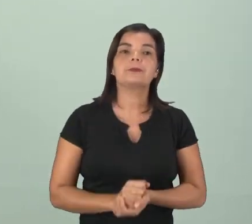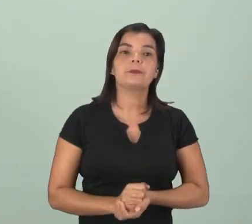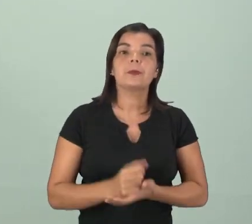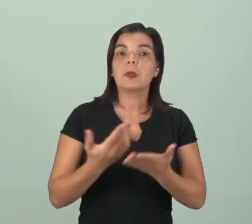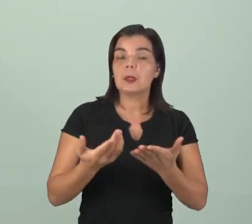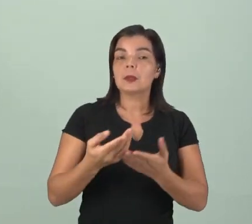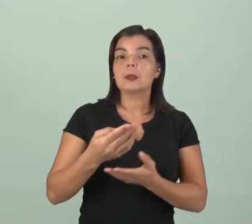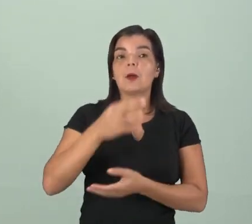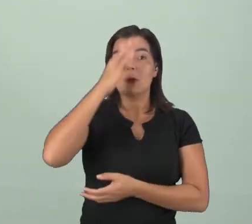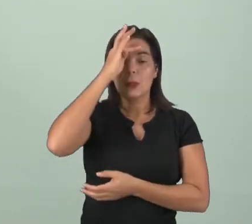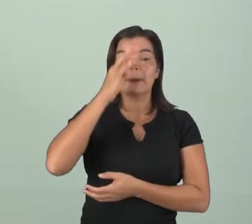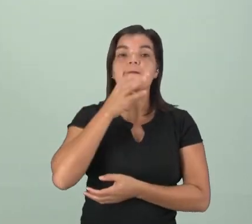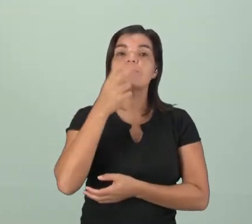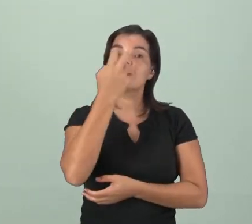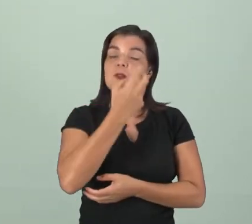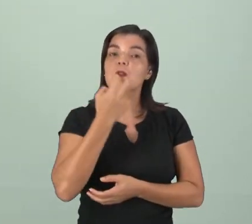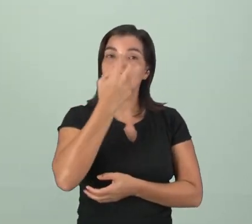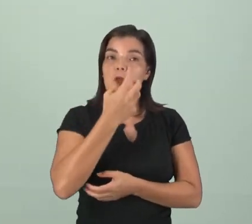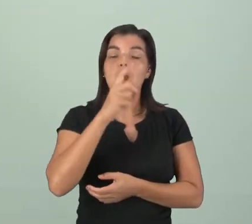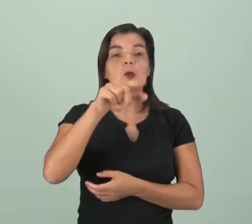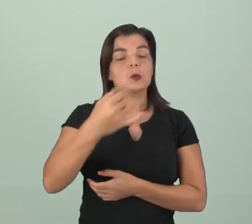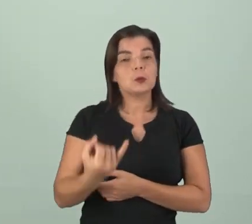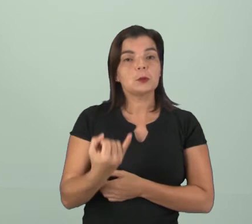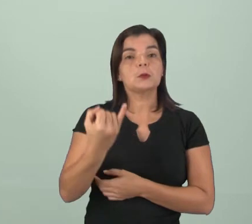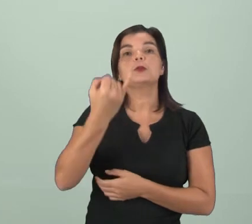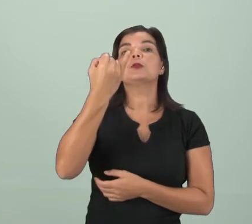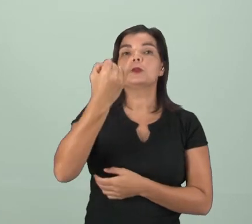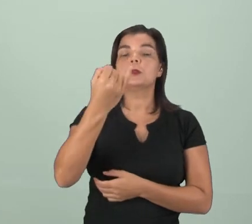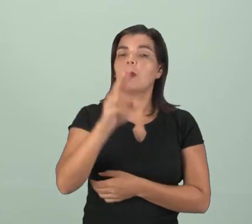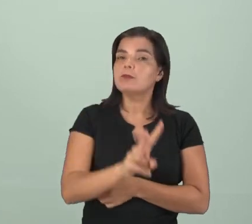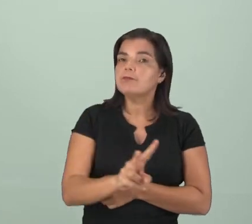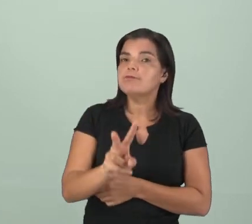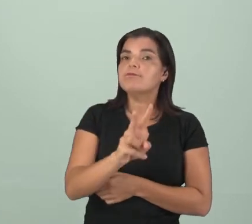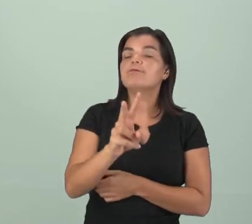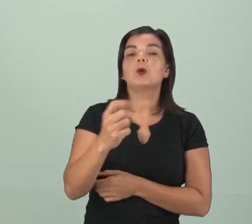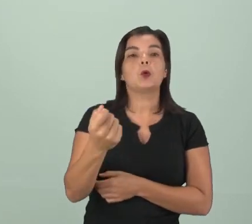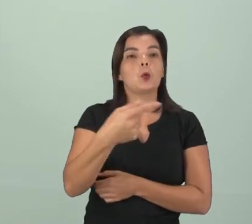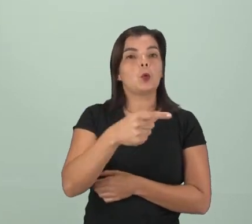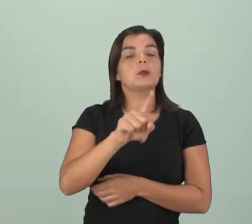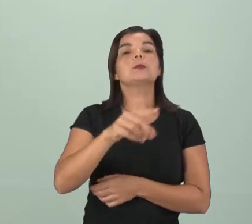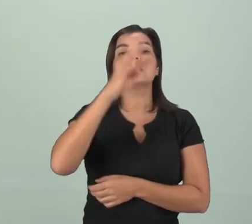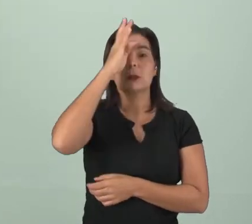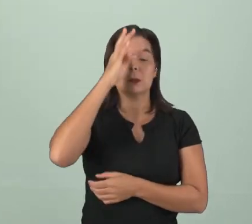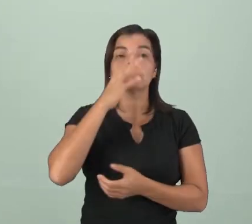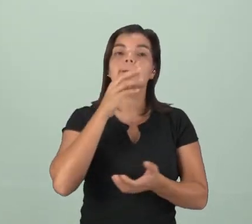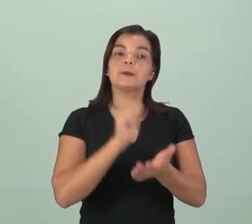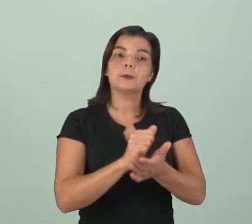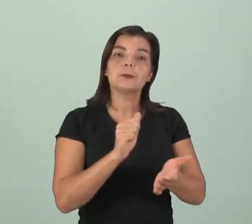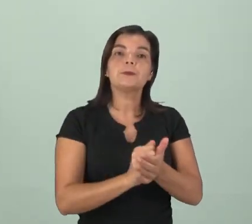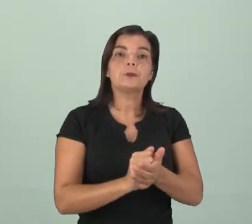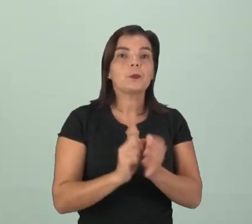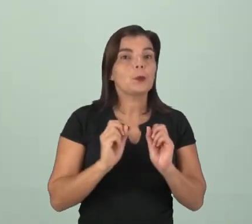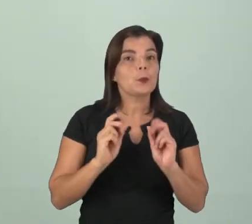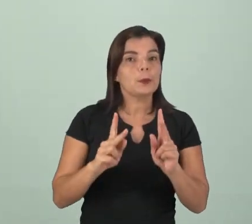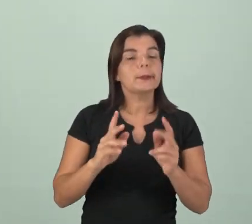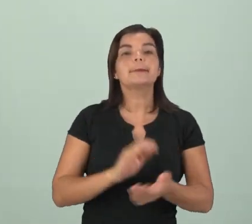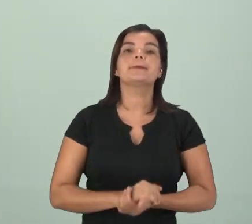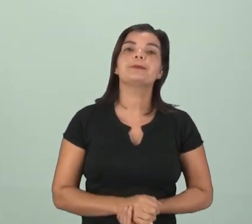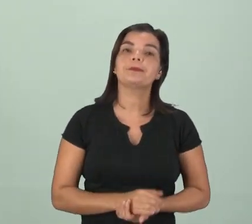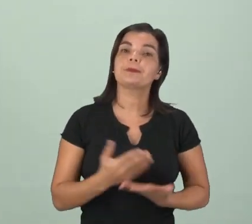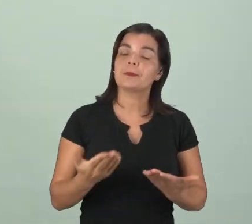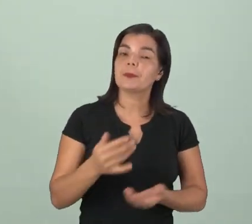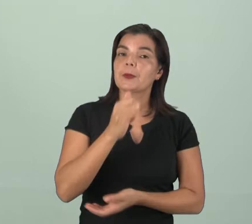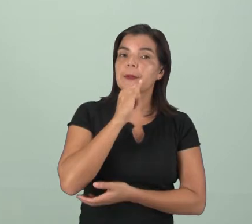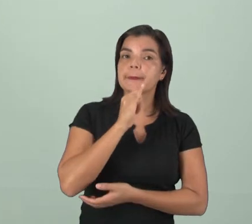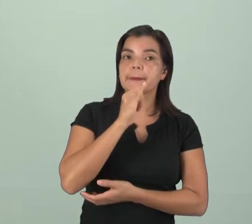Então a tradição oral é tão importante, tão valorizada quanto a tradição escrita, ok? Então esse é